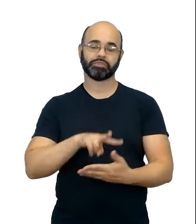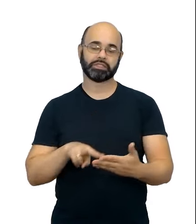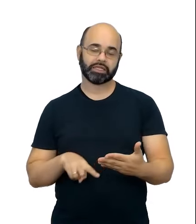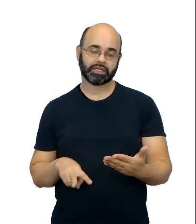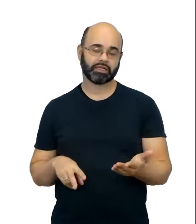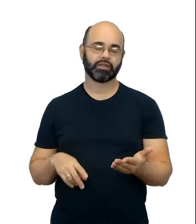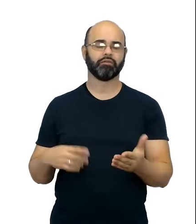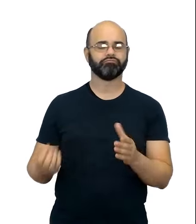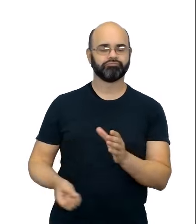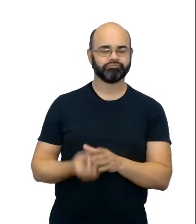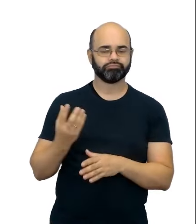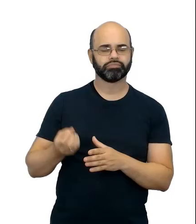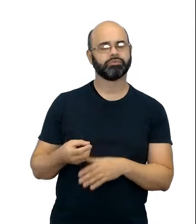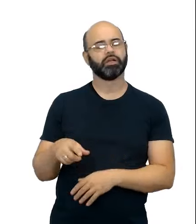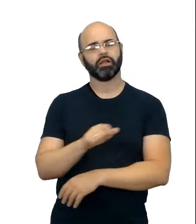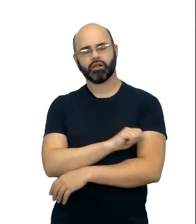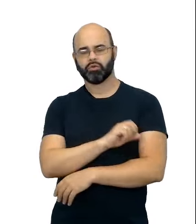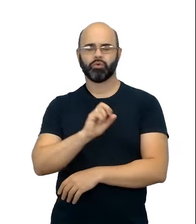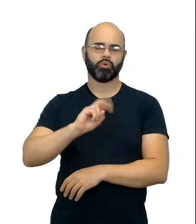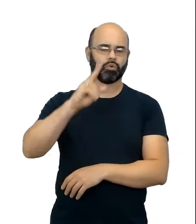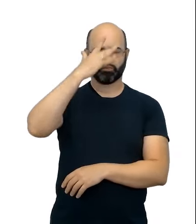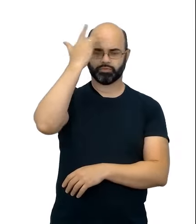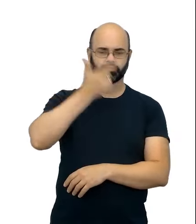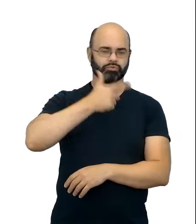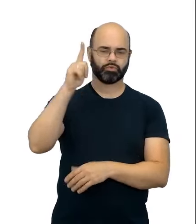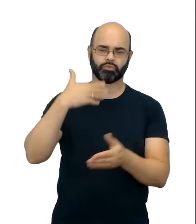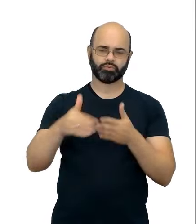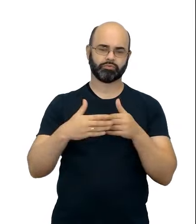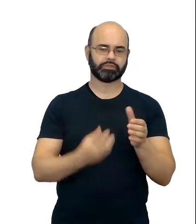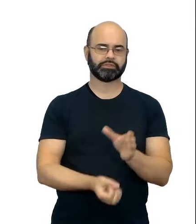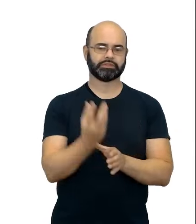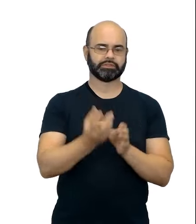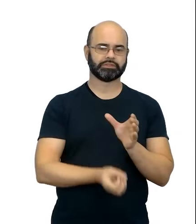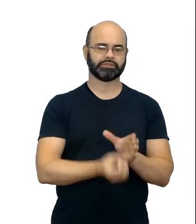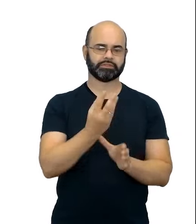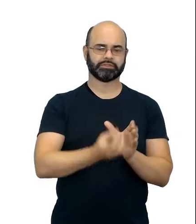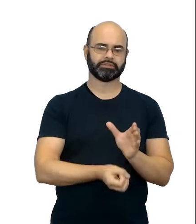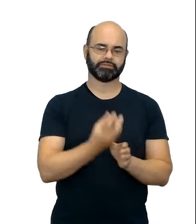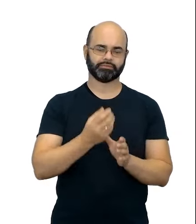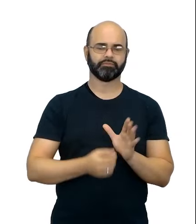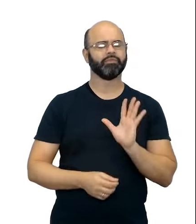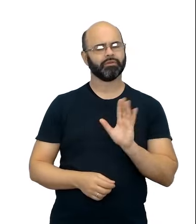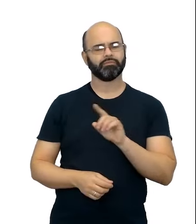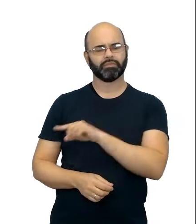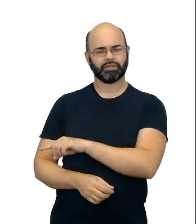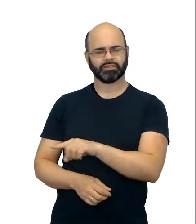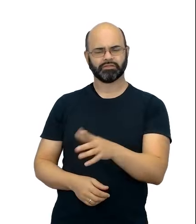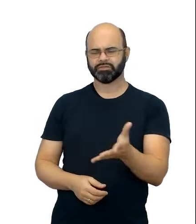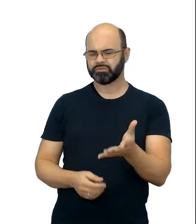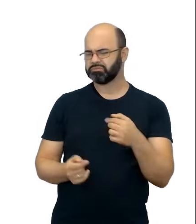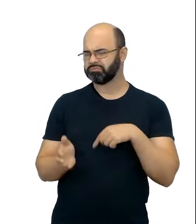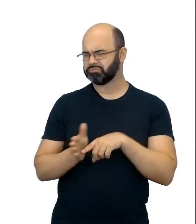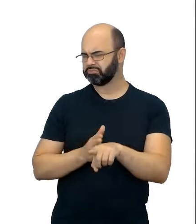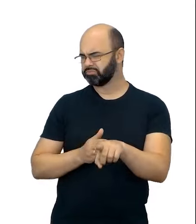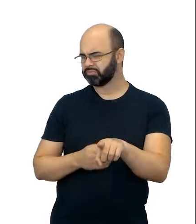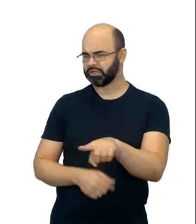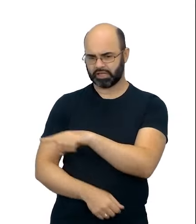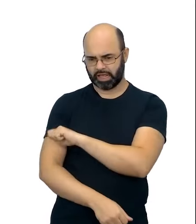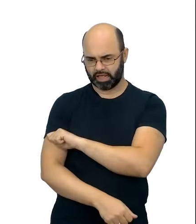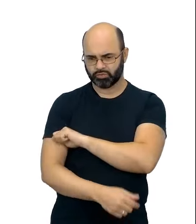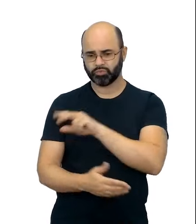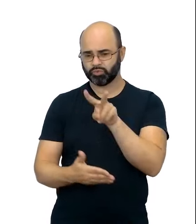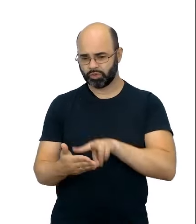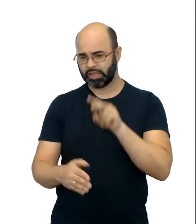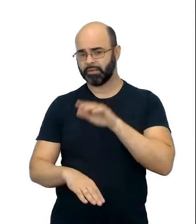produzidos constantemente. E aí a gente chega numa outra questão. O nosso aluno lê mais ou lê menos?